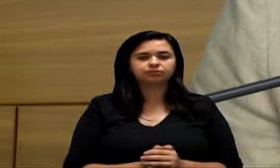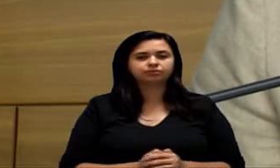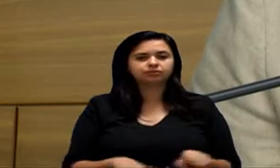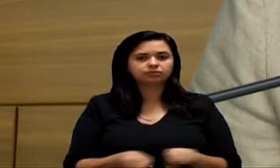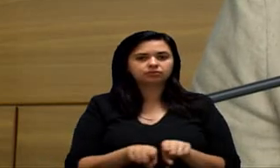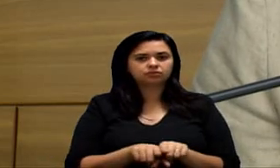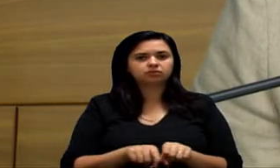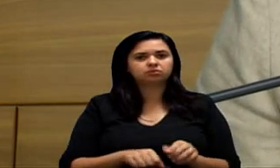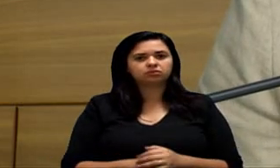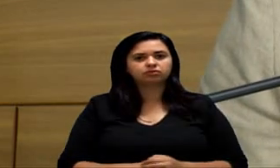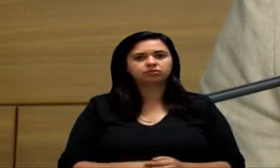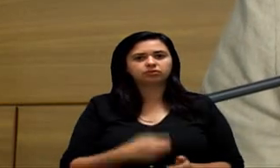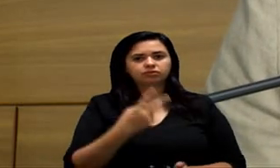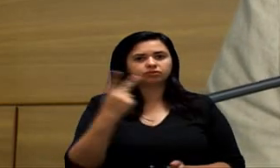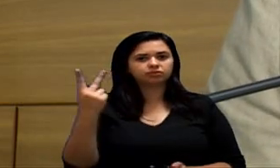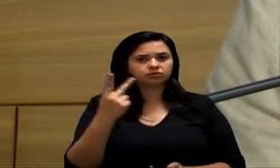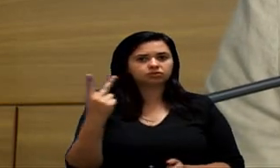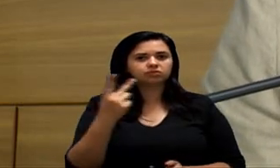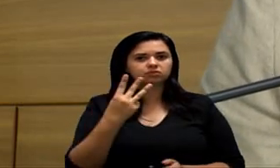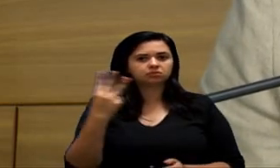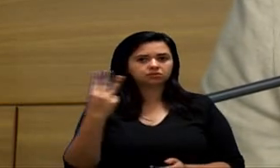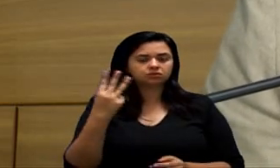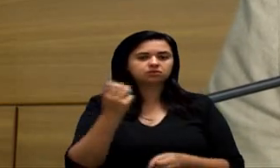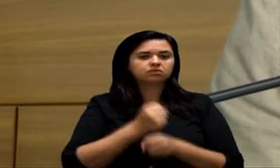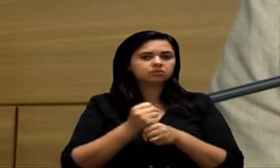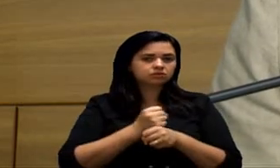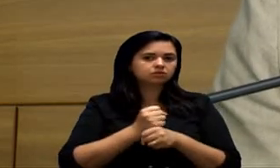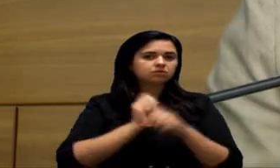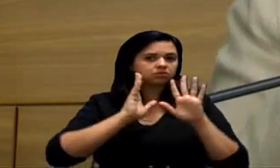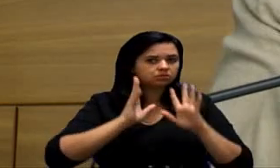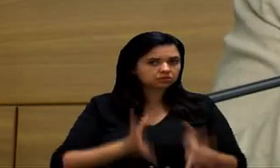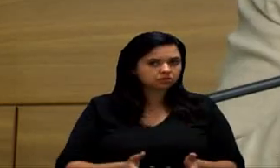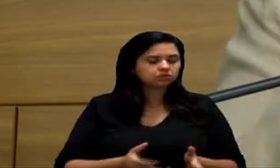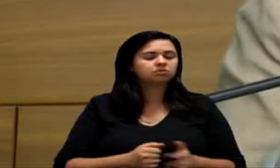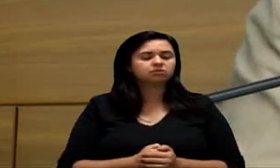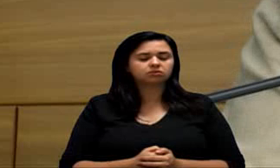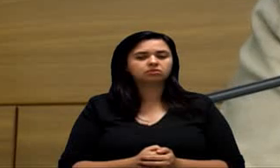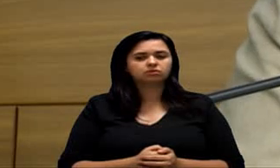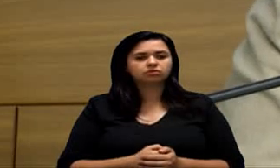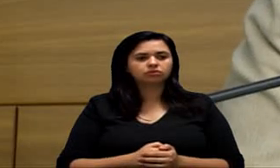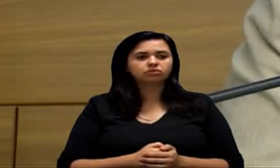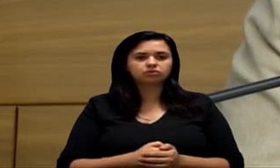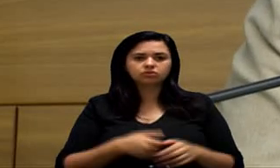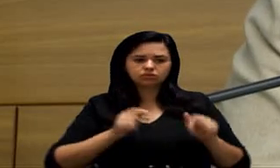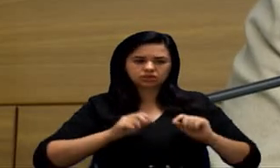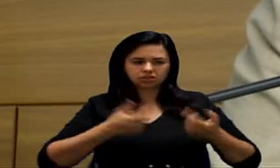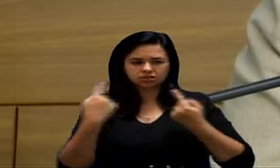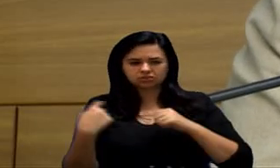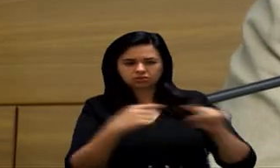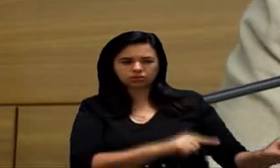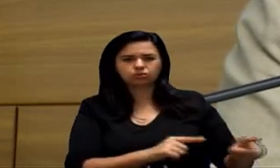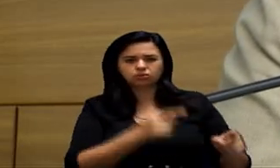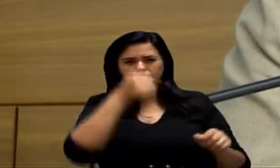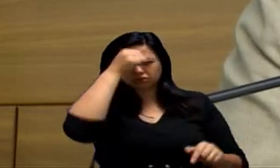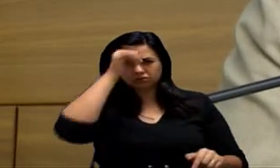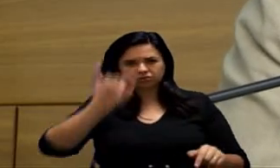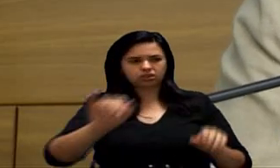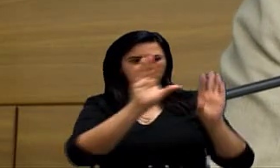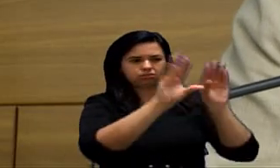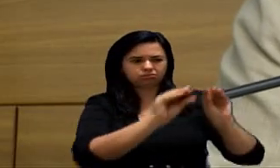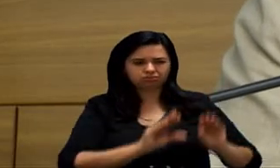ao 23º ano de mobilização, do dia 18 de maio, Dia Nacional de Combate ao Abuso e Exploração Sexual de Crianças e